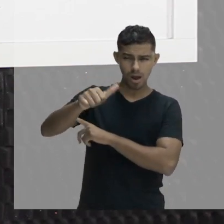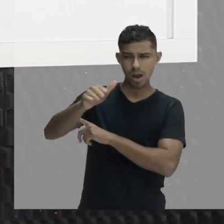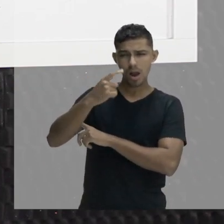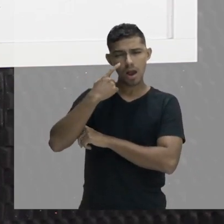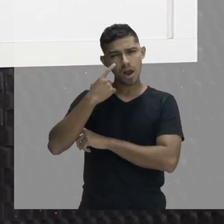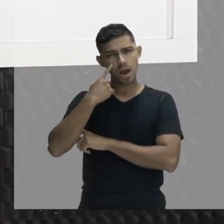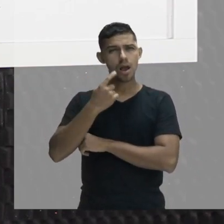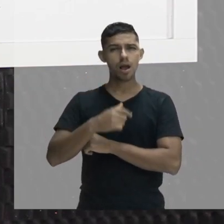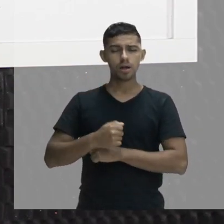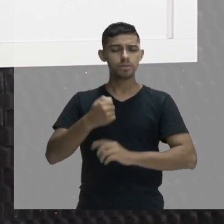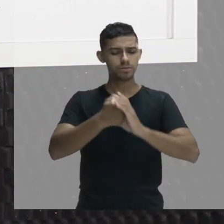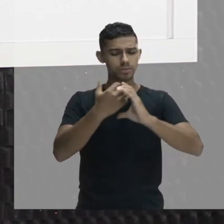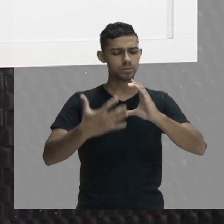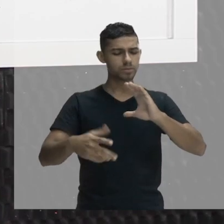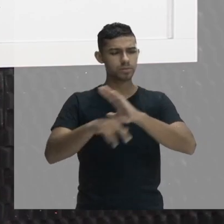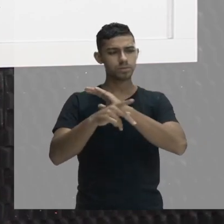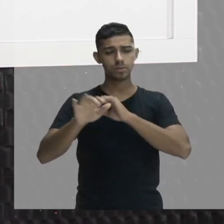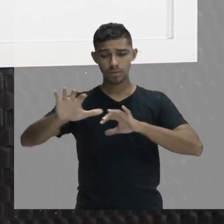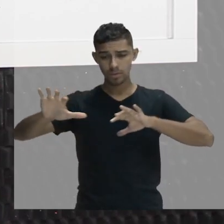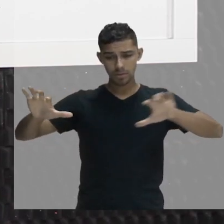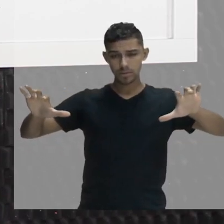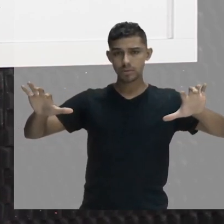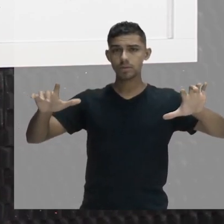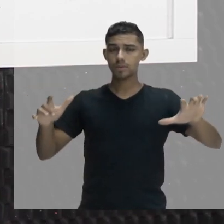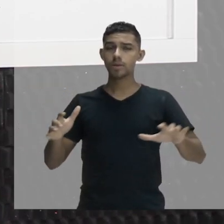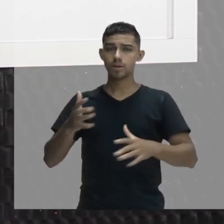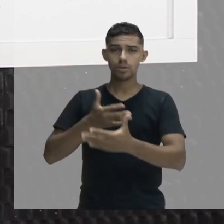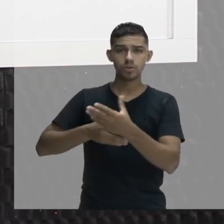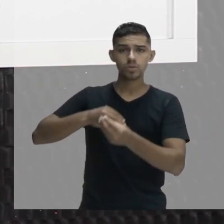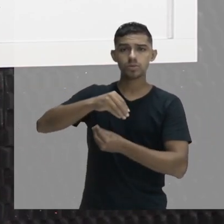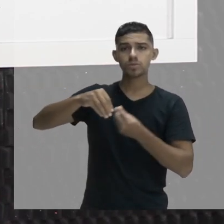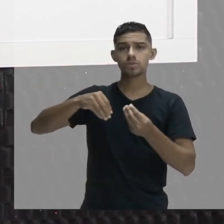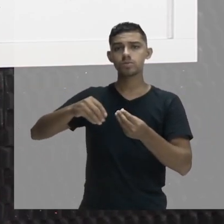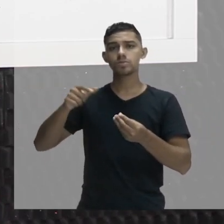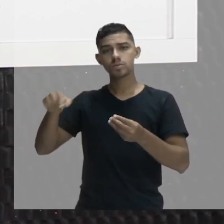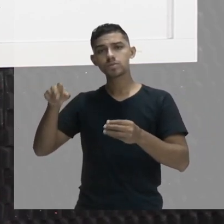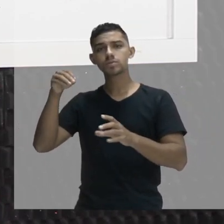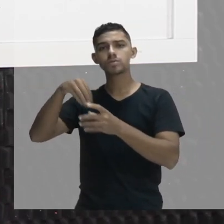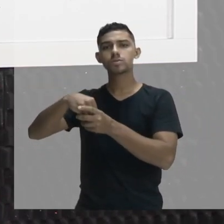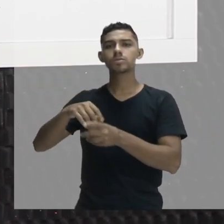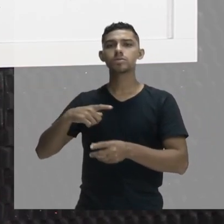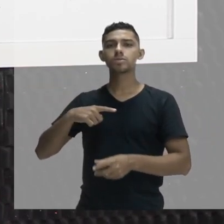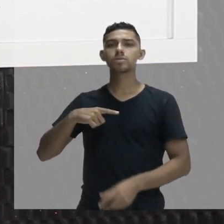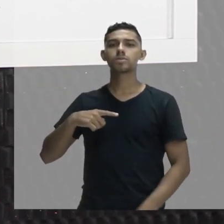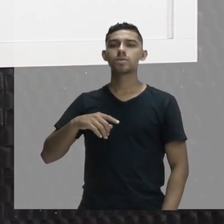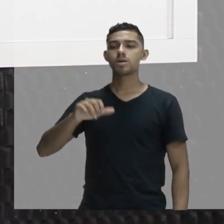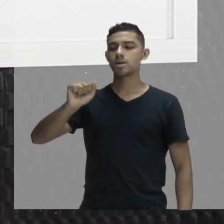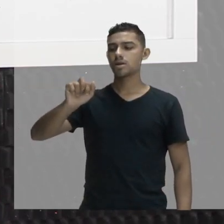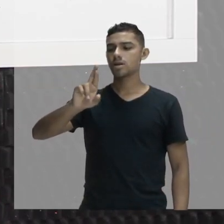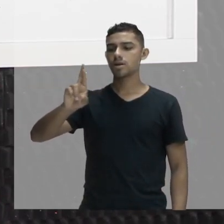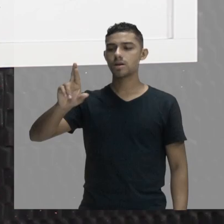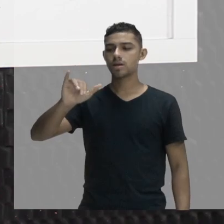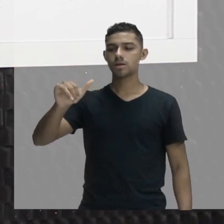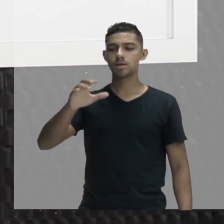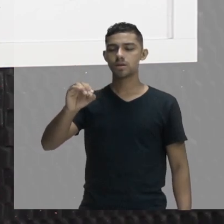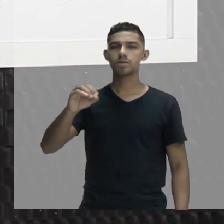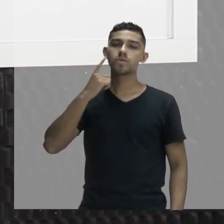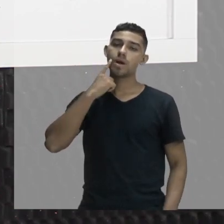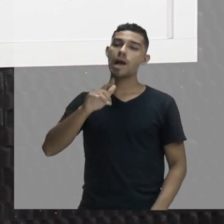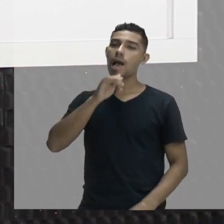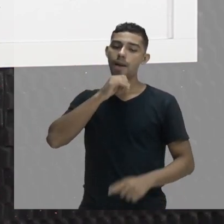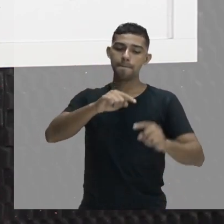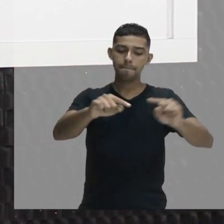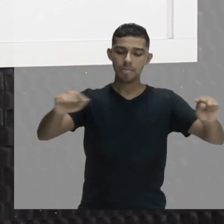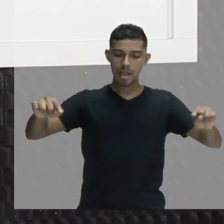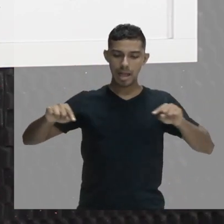verificar, tá? Para a gente poder caracterizar um problema envolvendo um arranjo. Vamos supor que eu tenho 30 alunos aqui na sua sala de